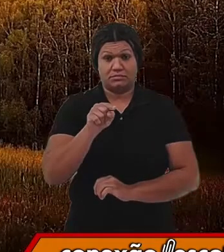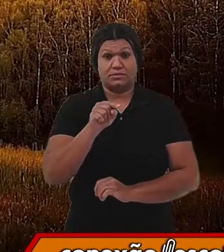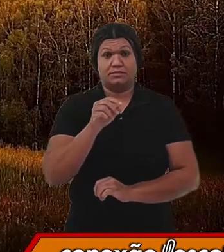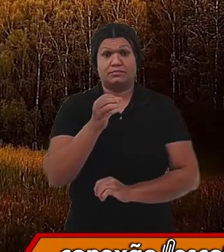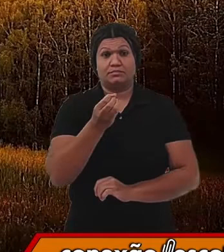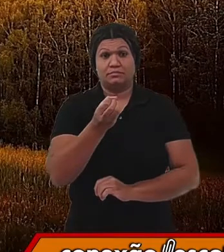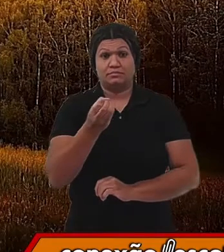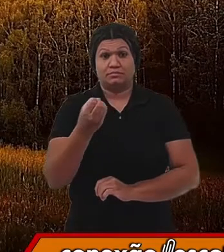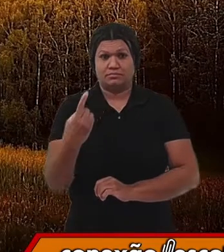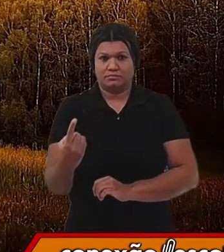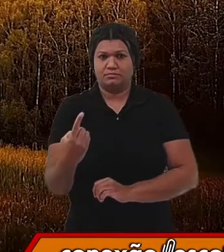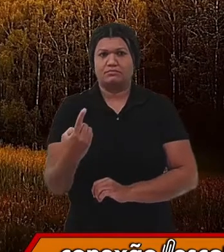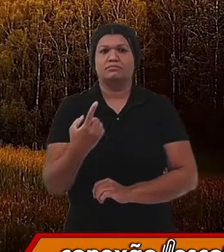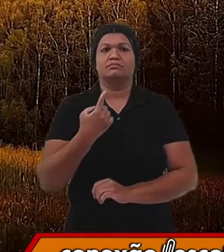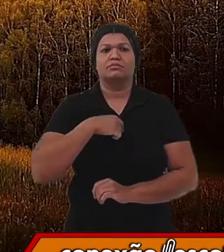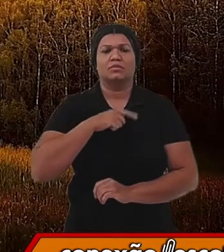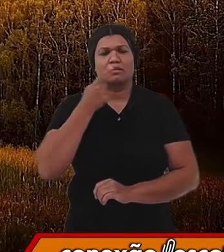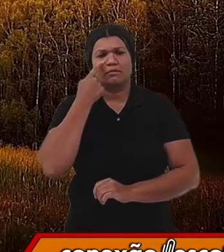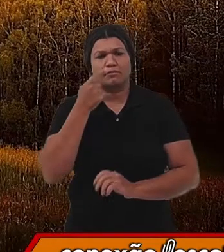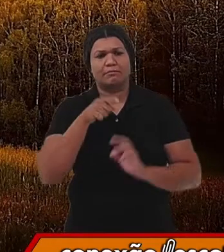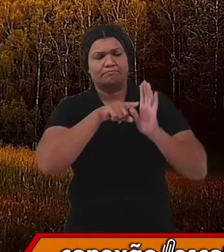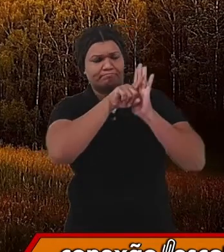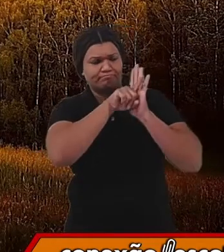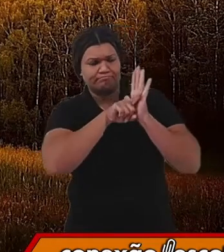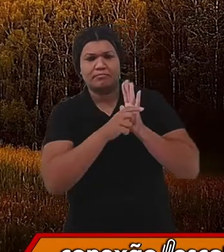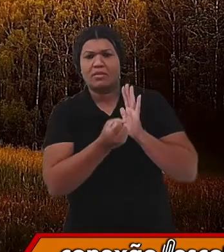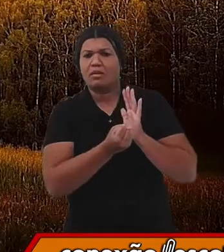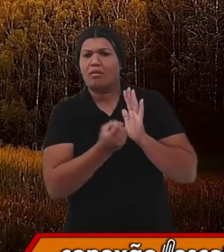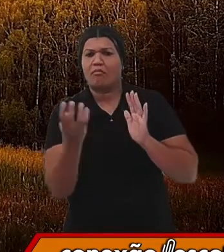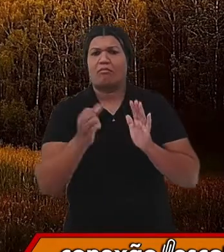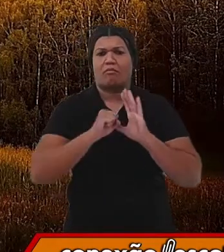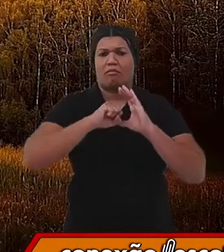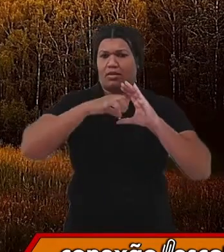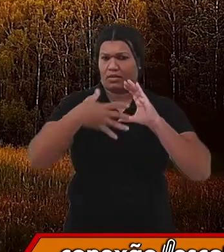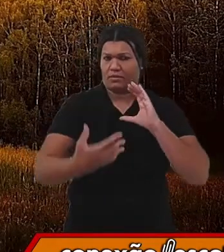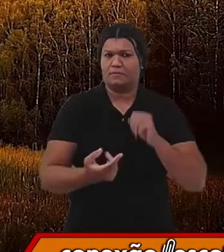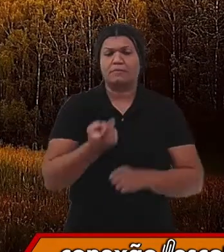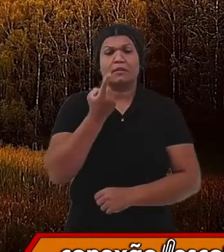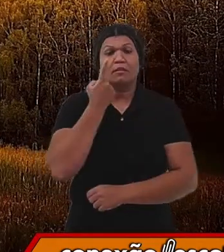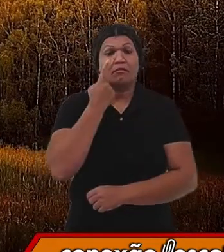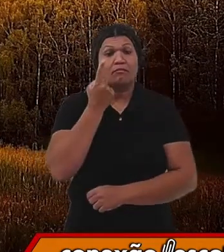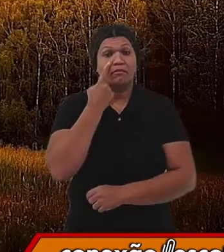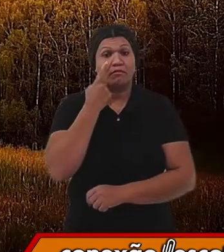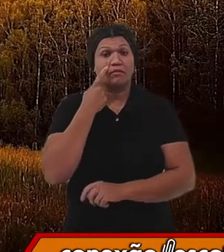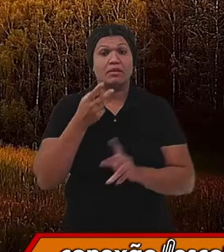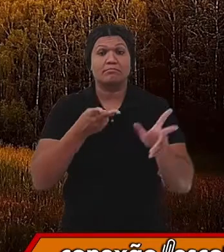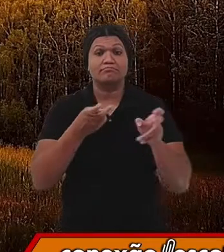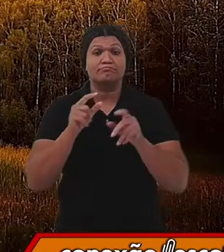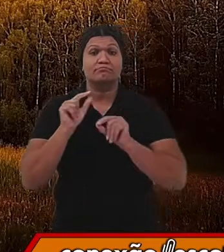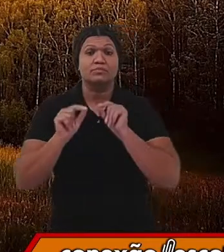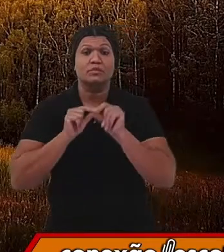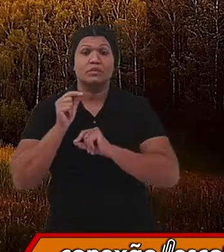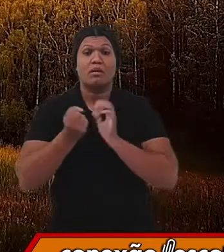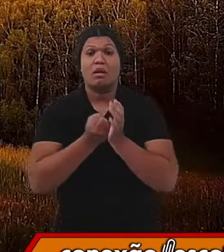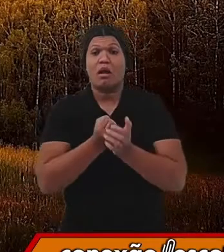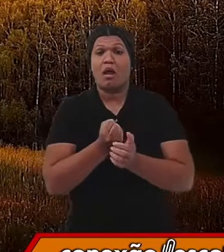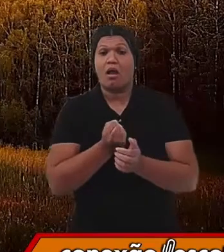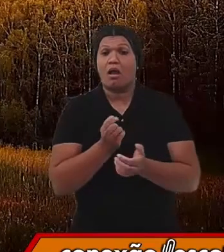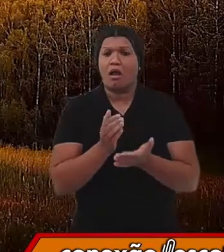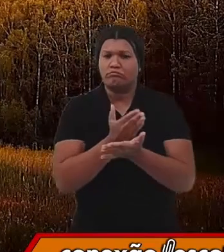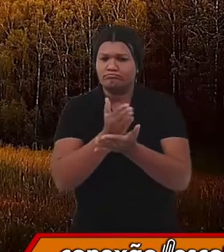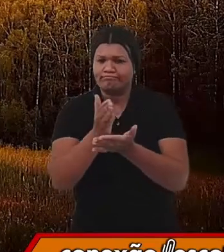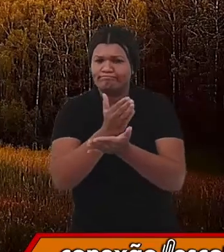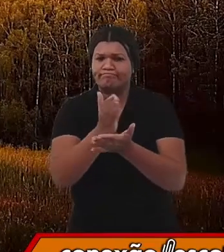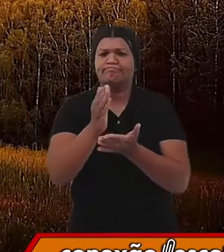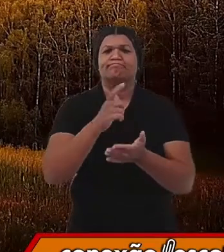analisar algumas dessas características. Observemos, então, algumas dessas